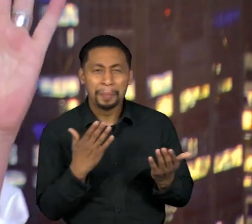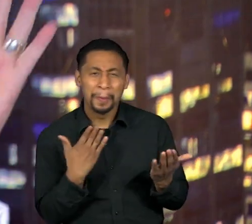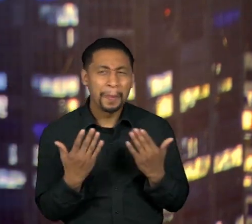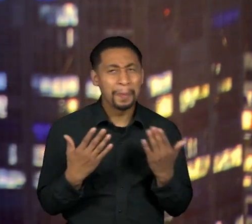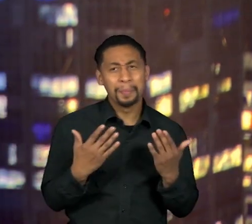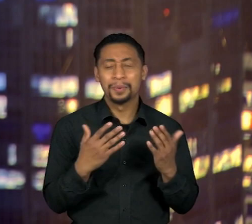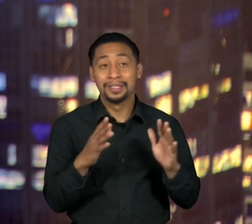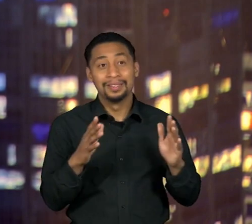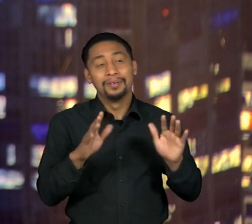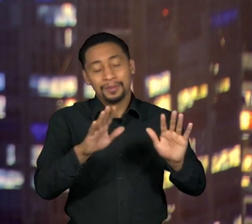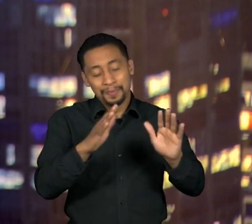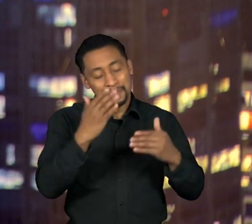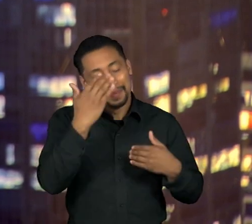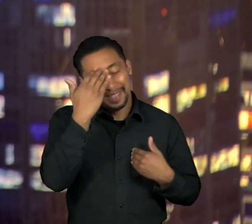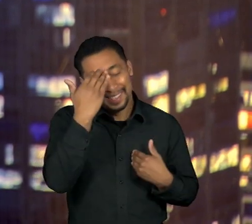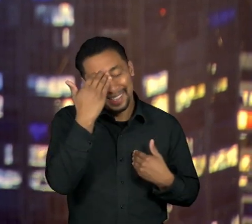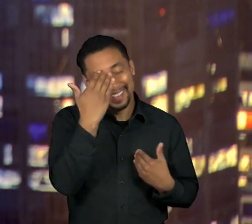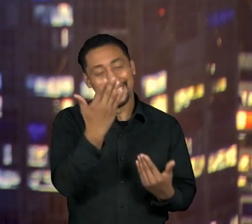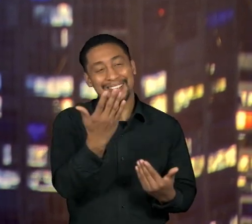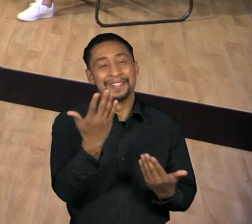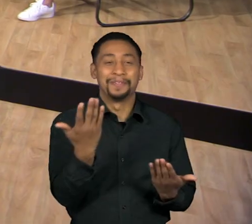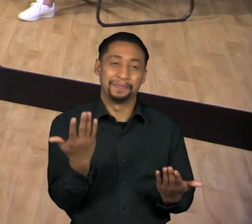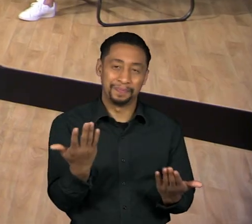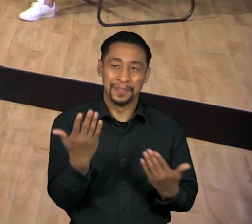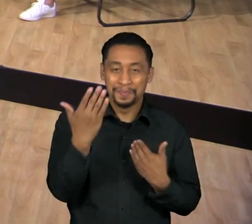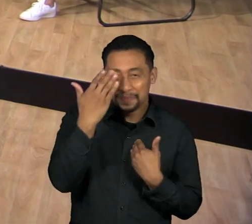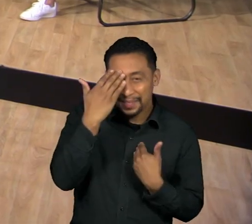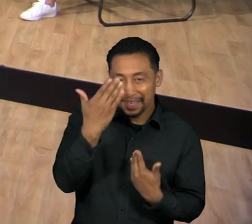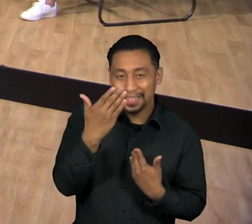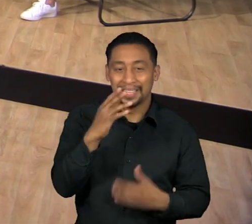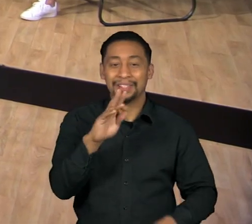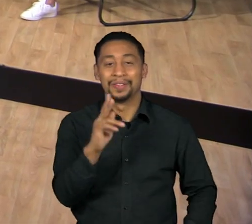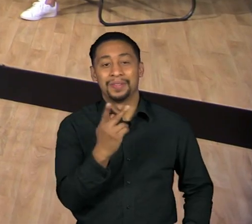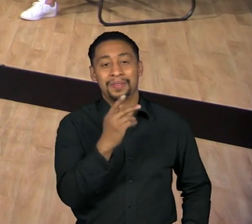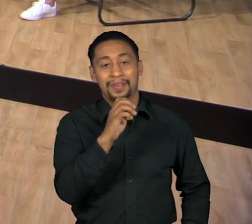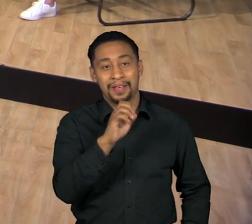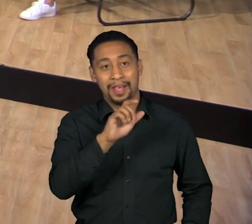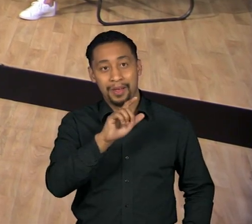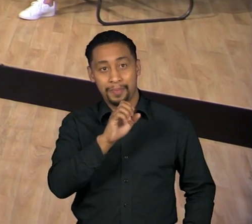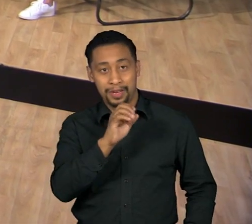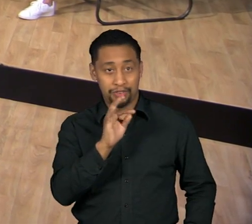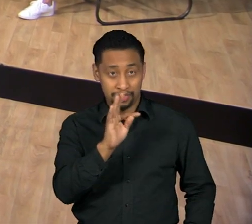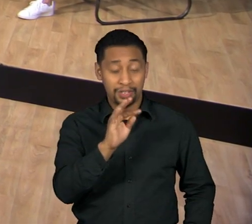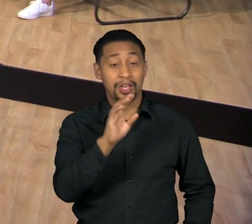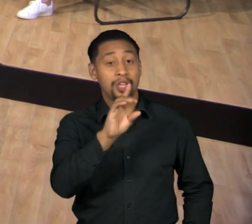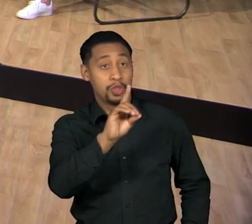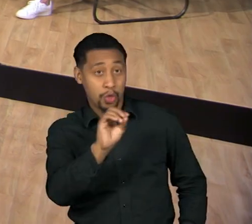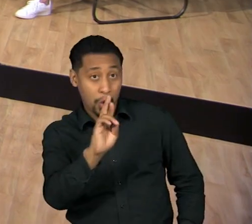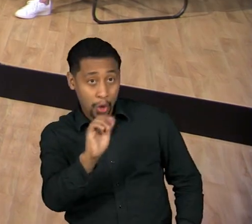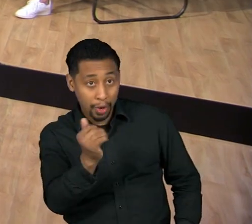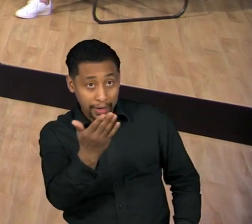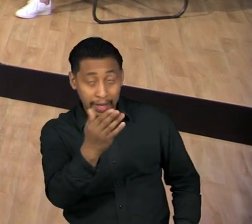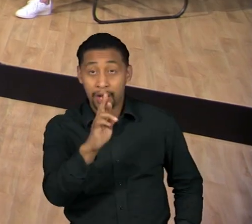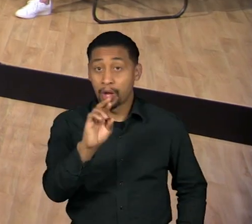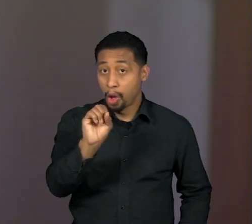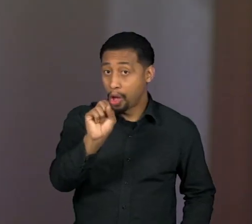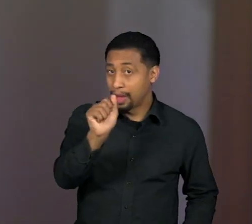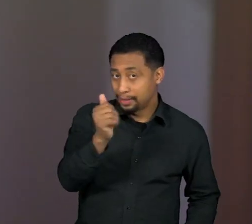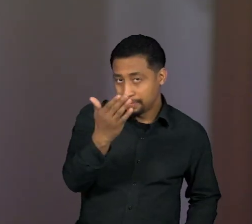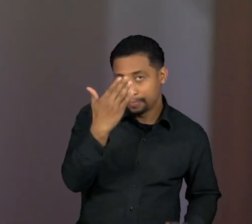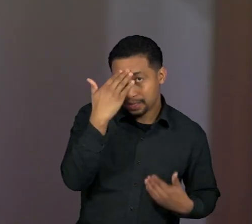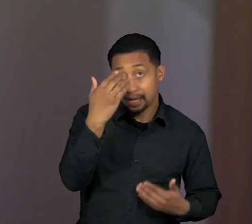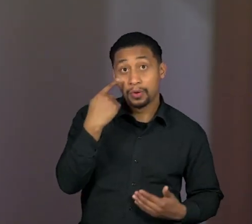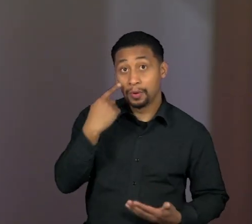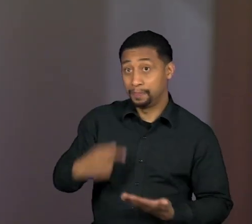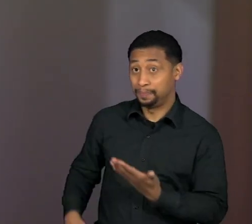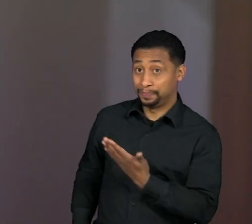longe. Obrigada. Elbert, obrigada, Dora. Rosa, até uma próxima oportunidade. A dica aqui para quem quiser saber mais,